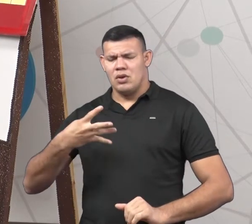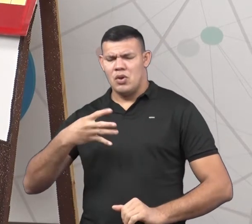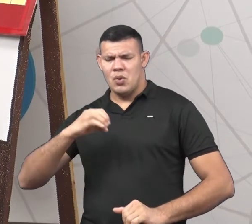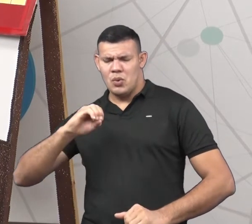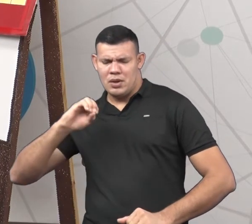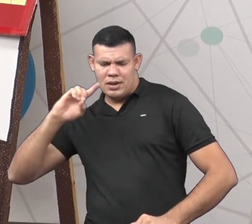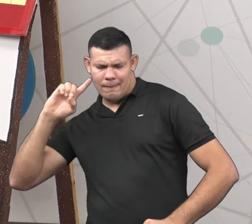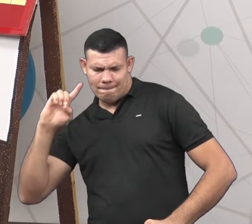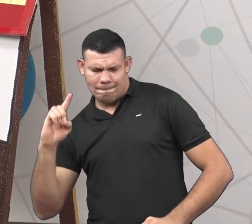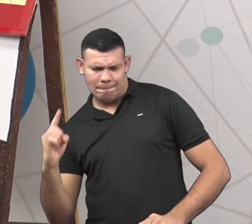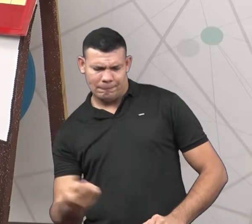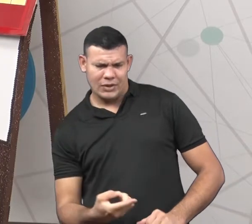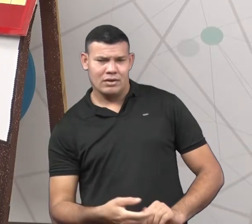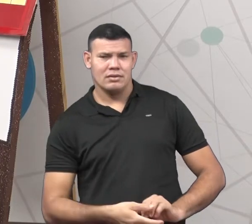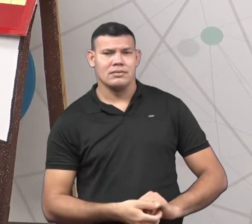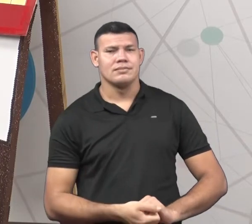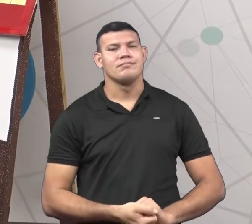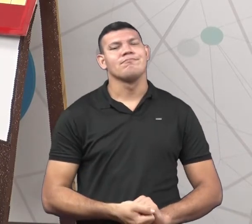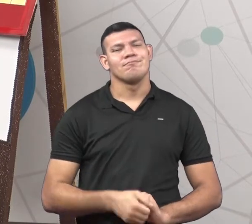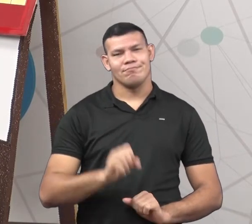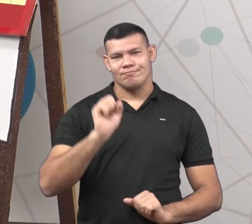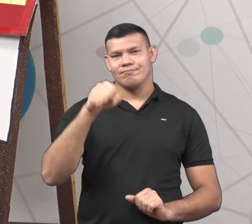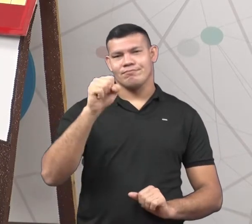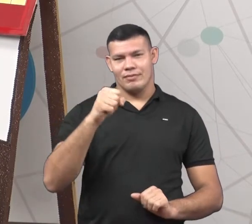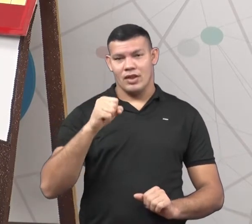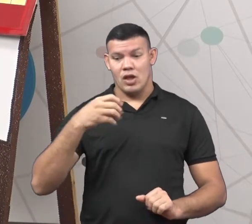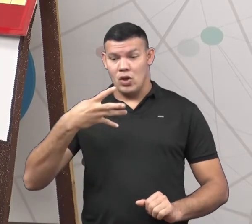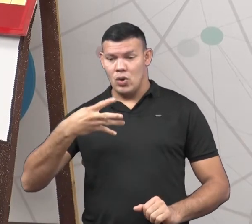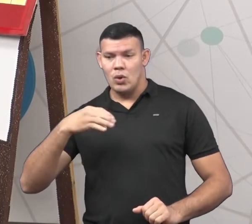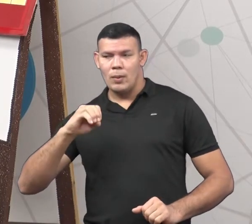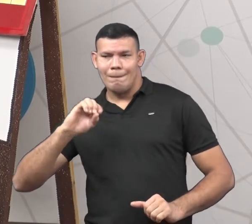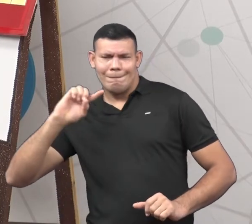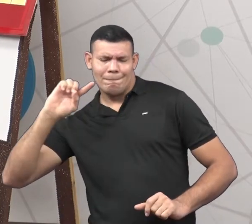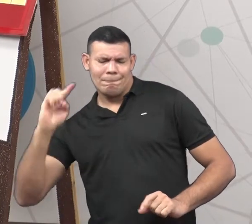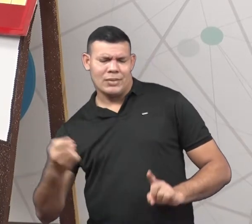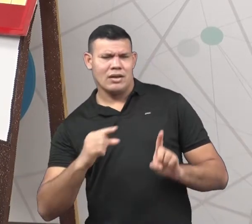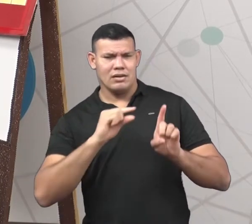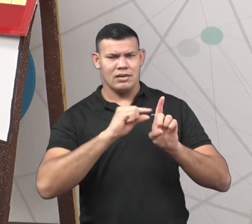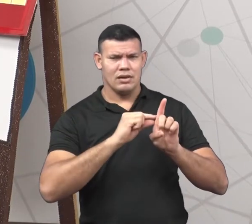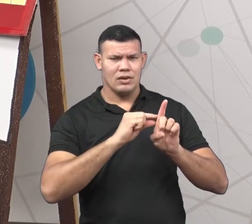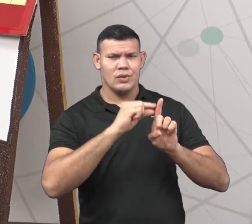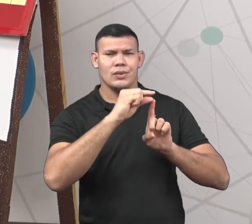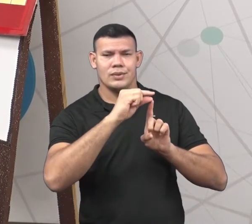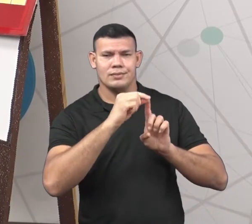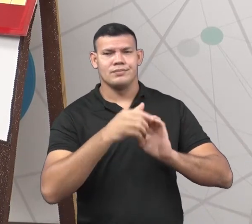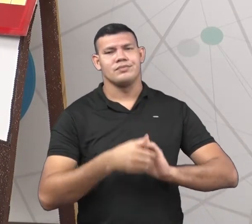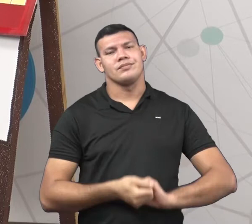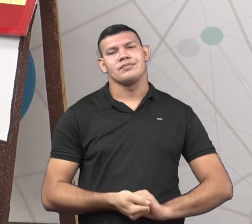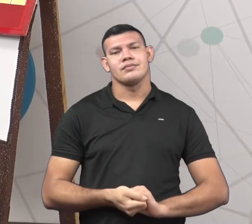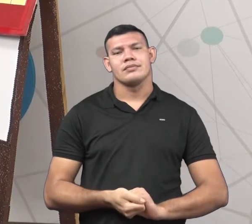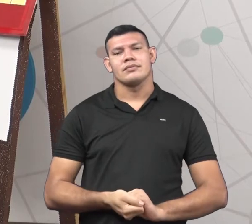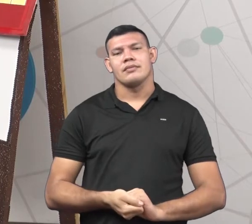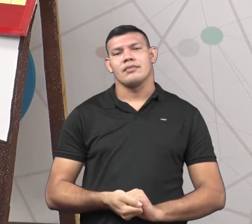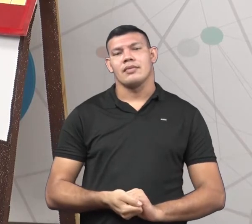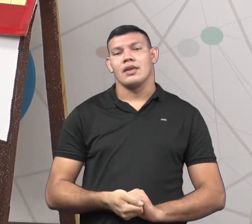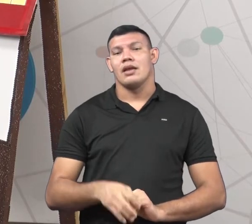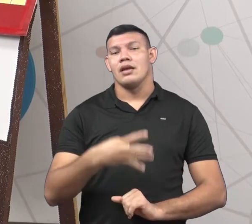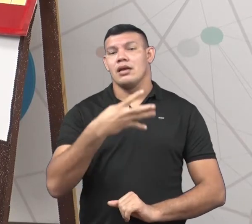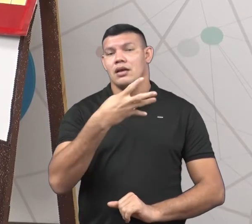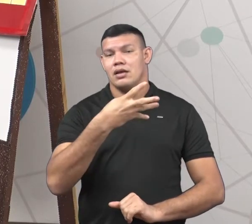40.000 unidades. Isso mesmo, 40.000 unidades. Agora, eu tenho